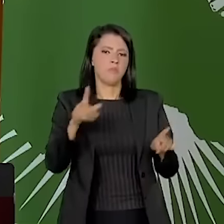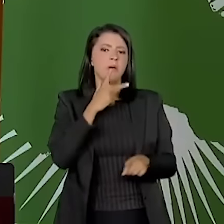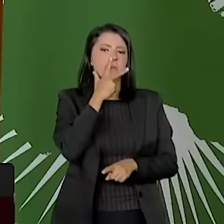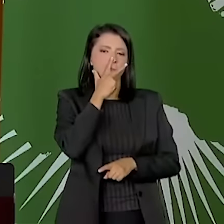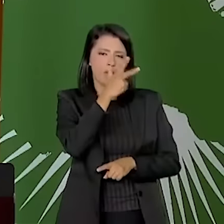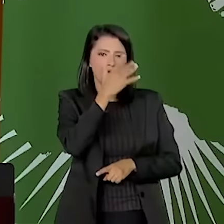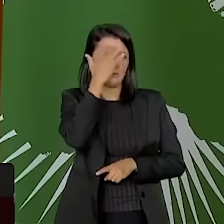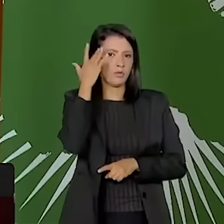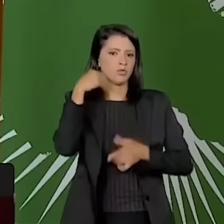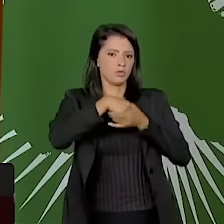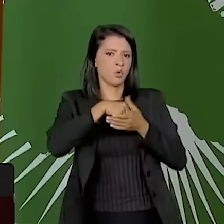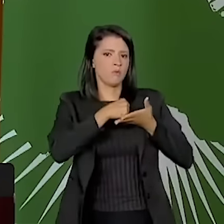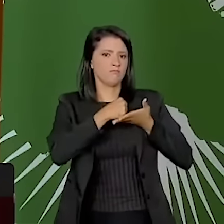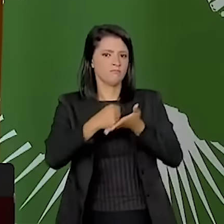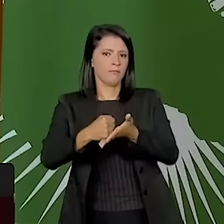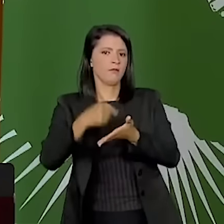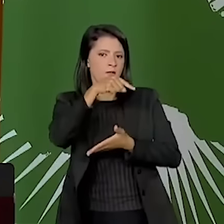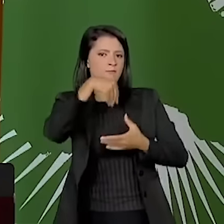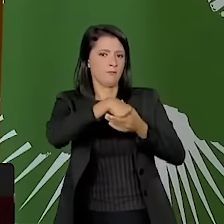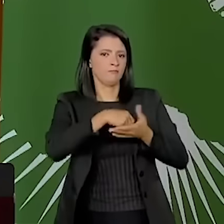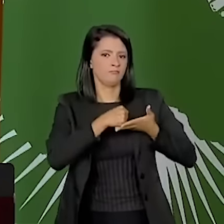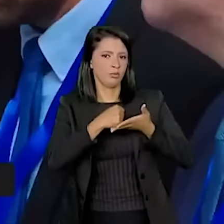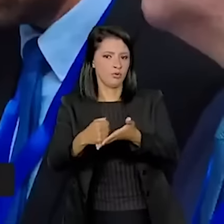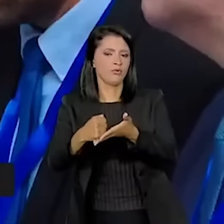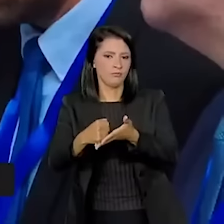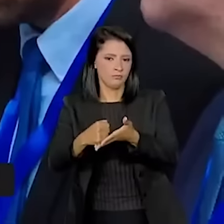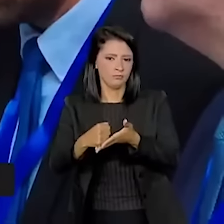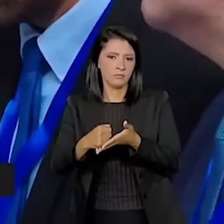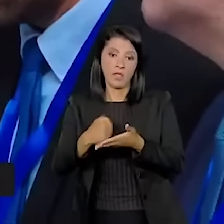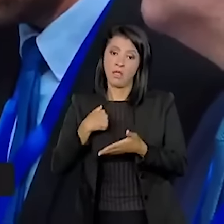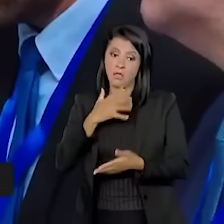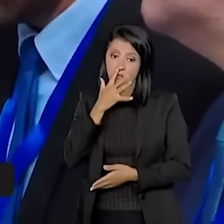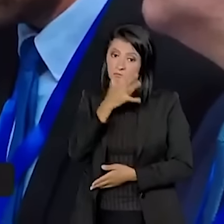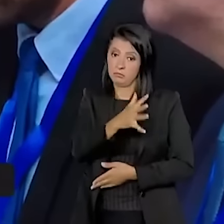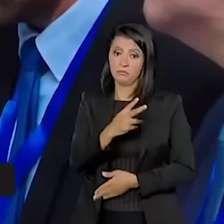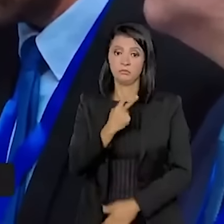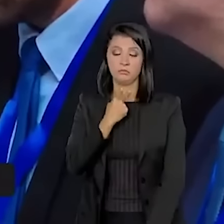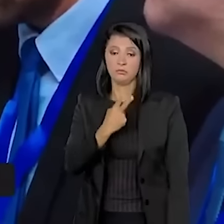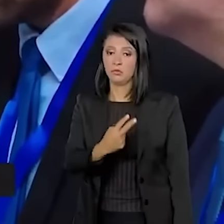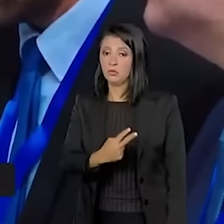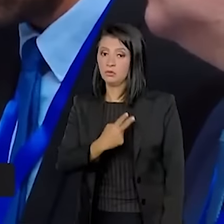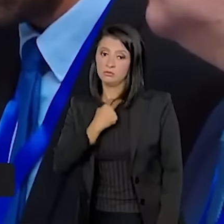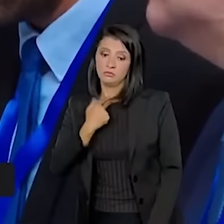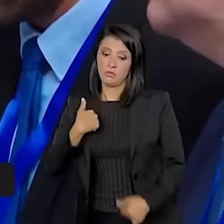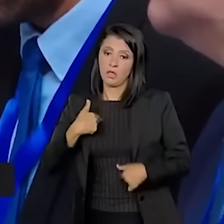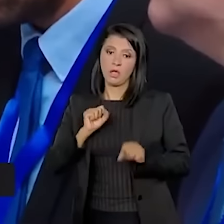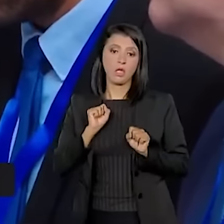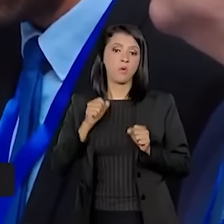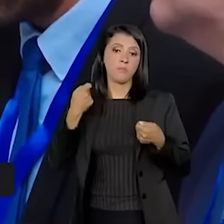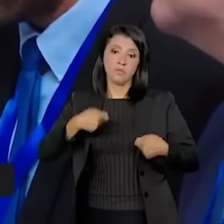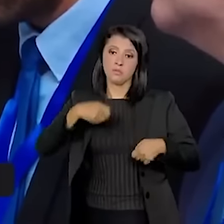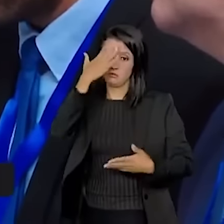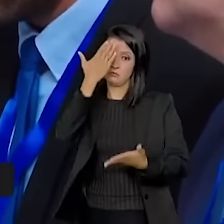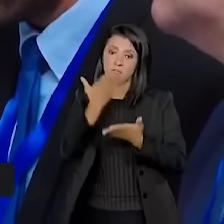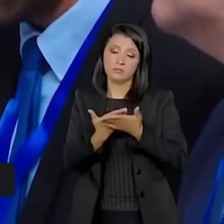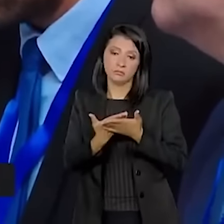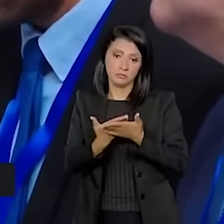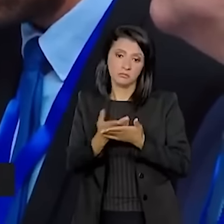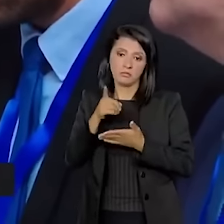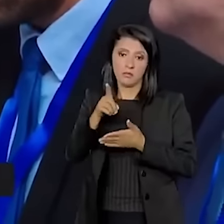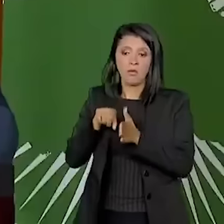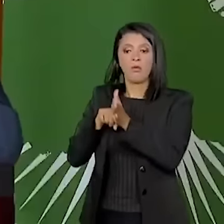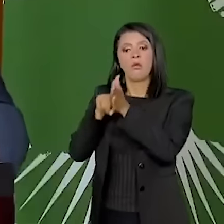conivência com alguém do sistema lá dentro. Como eu não posso acusar ninguém, eu sou obrigado a acreditar que